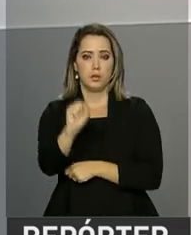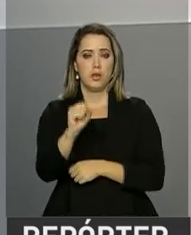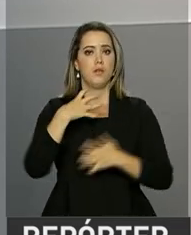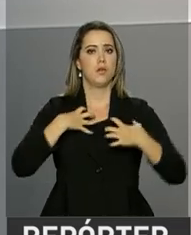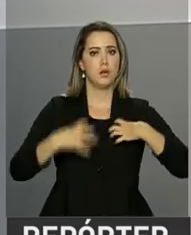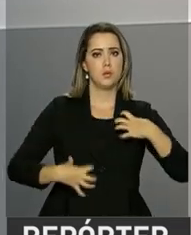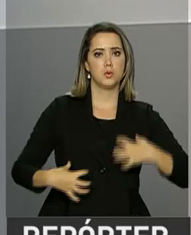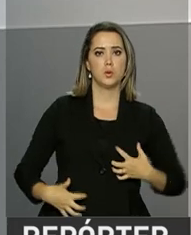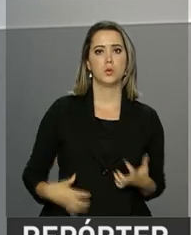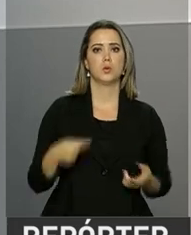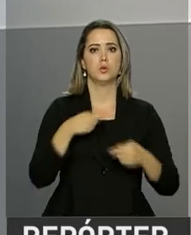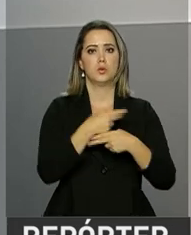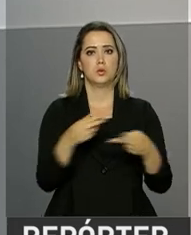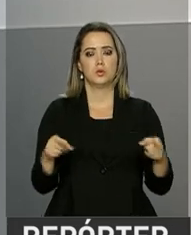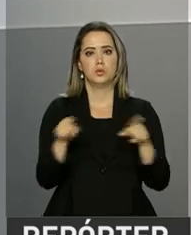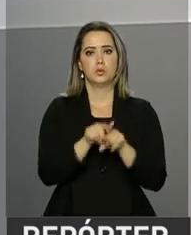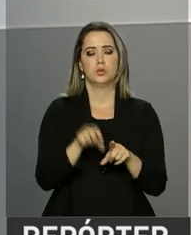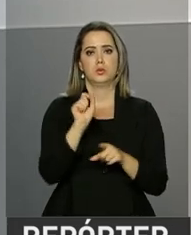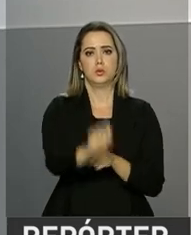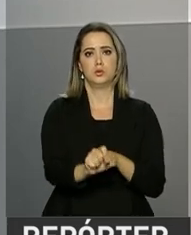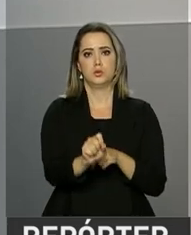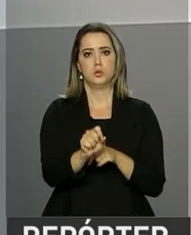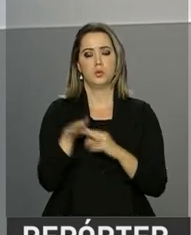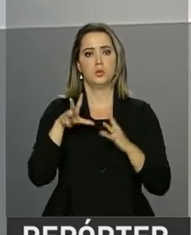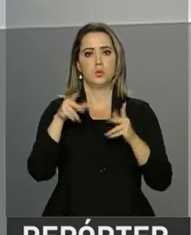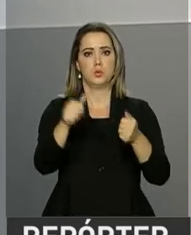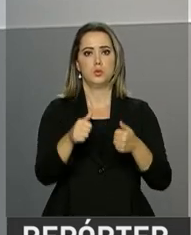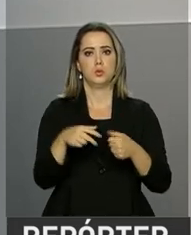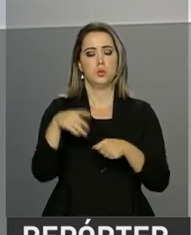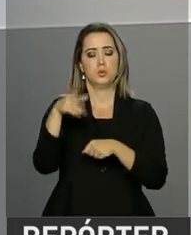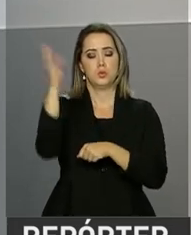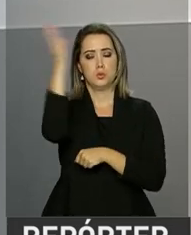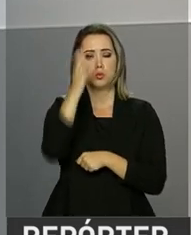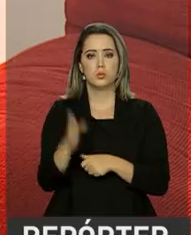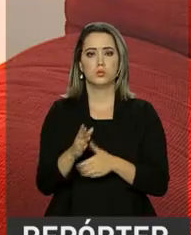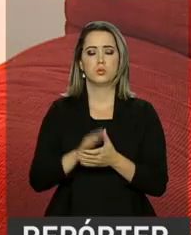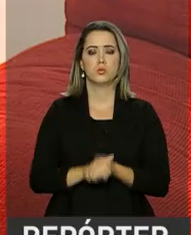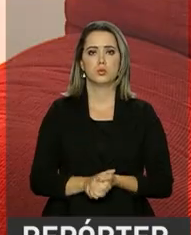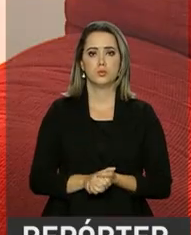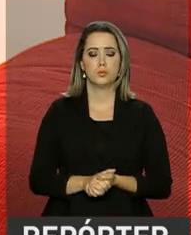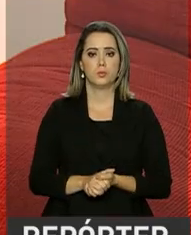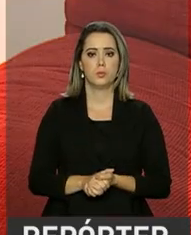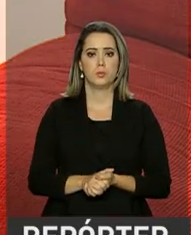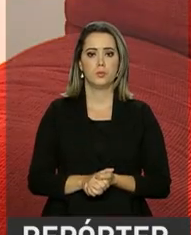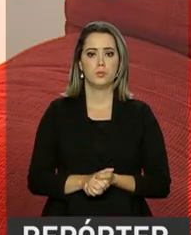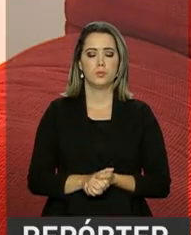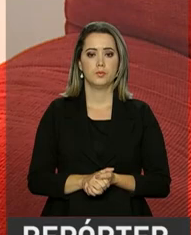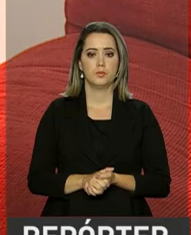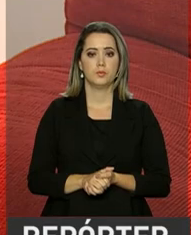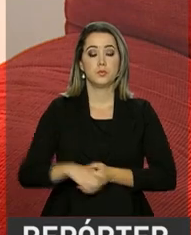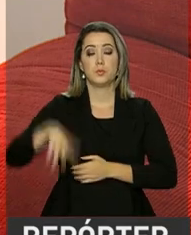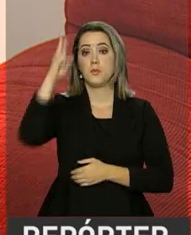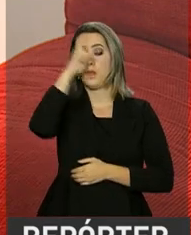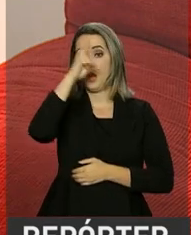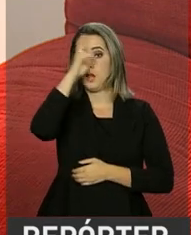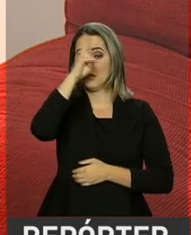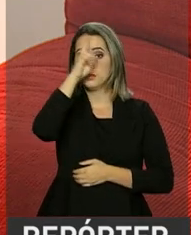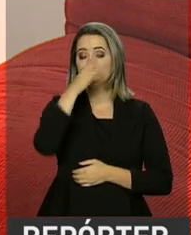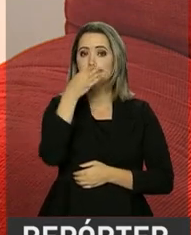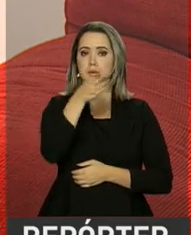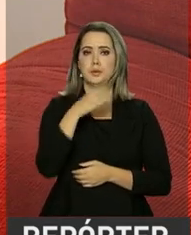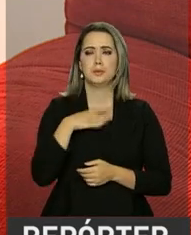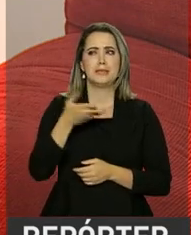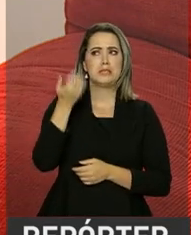partes do corpo humano para transplante em todo o território nacional as lembranças de uma vida com